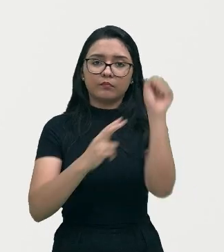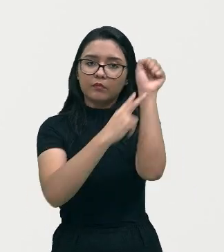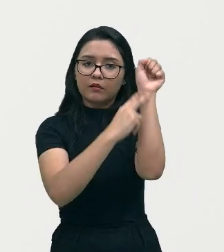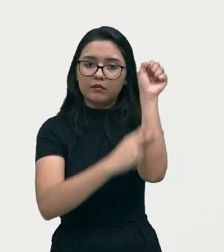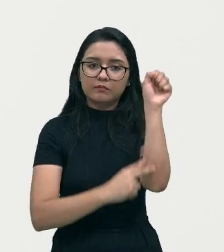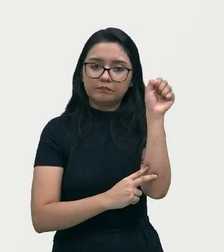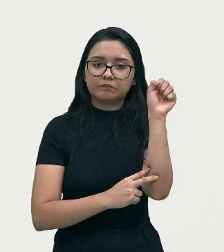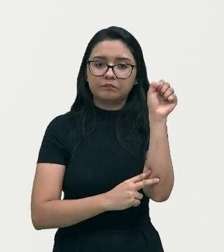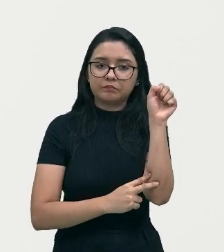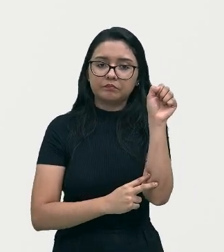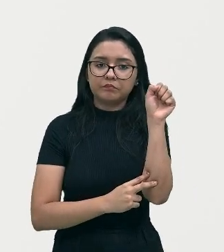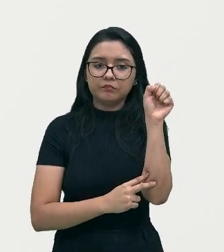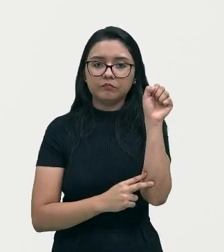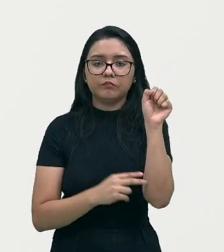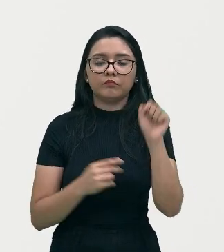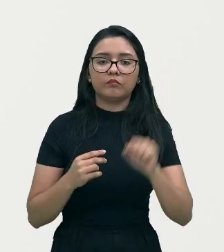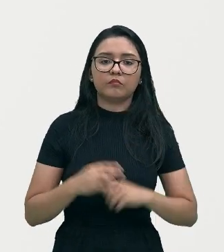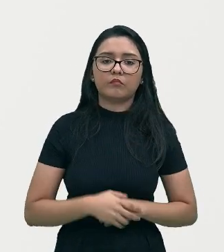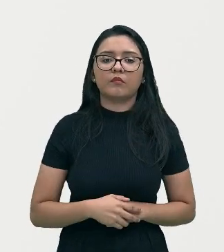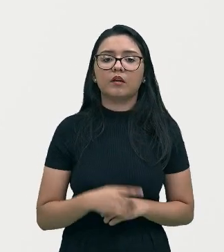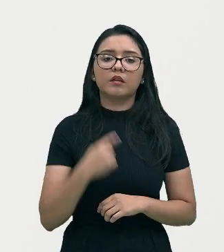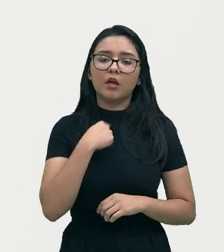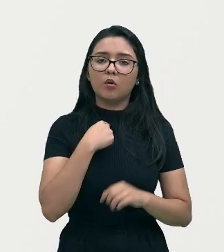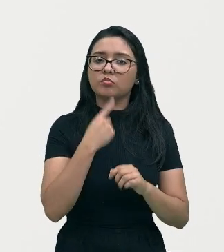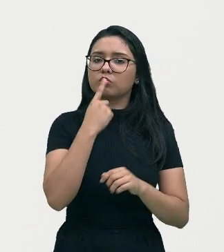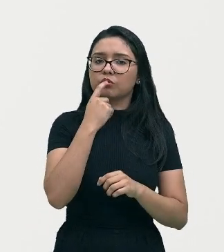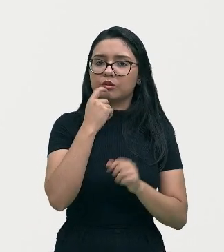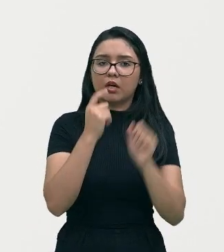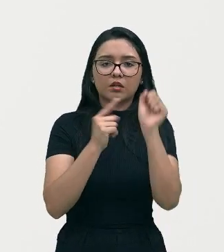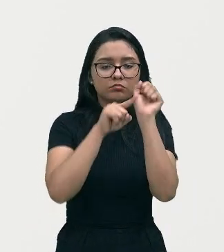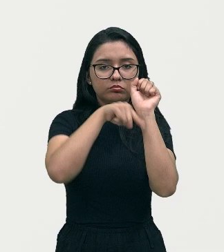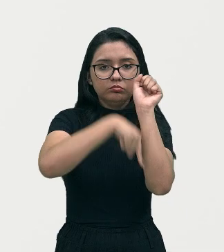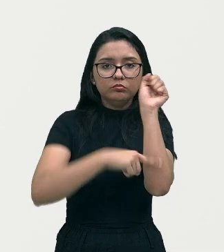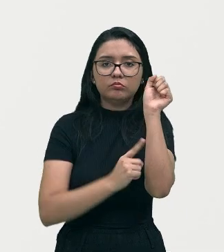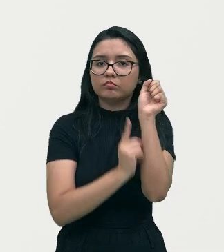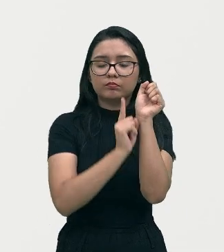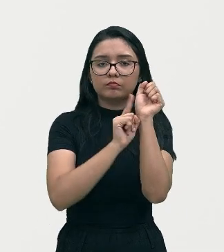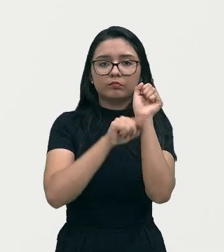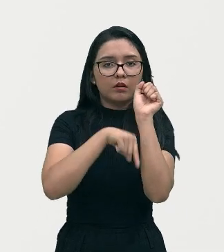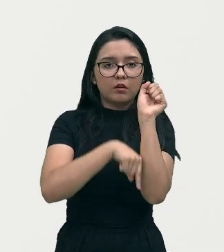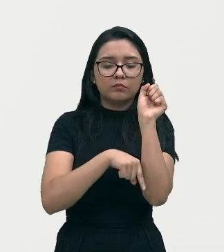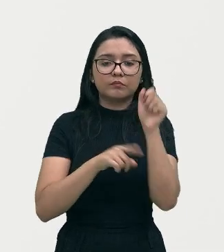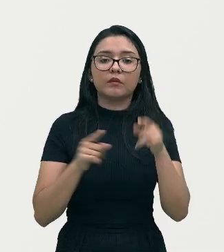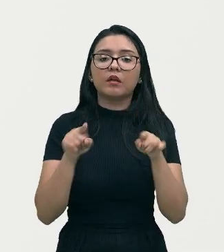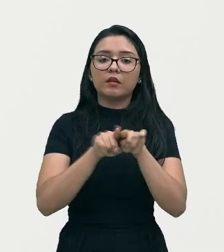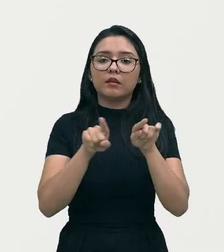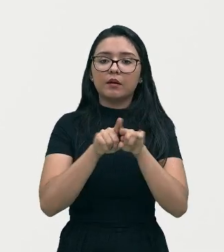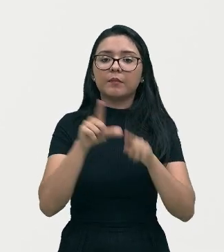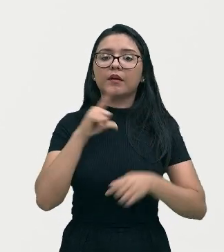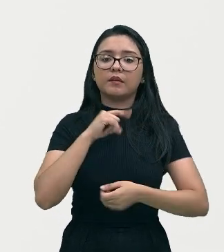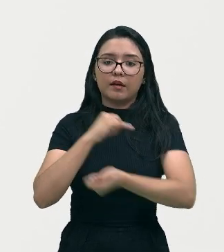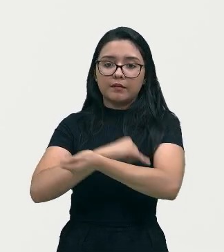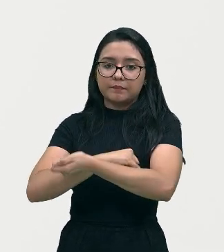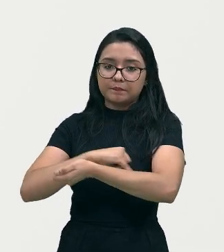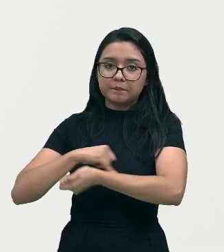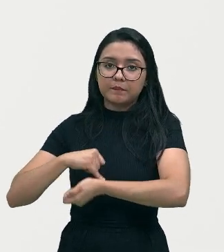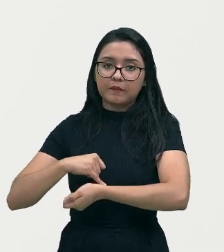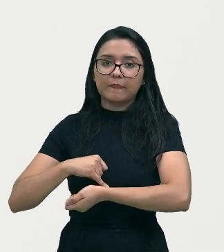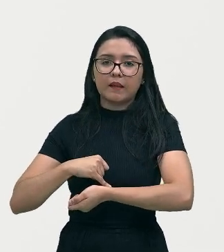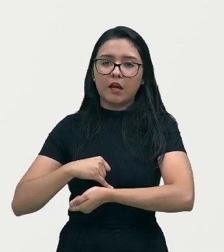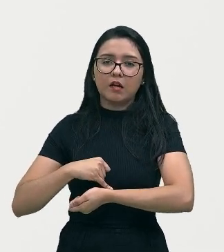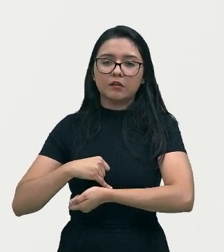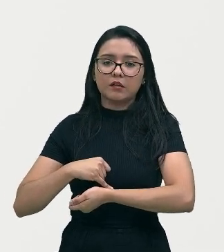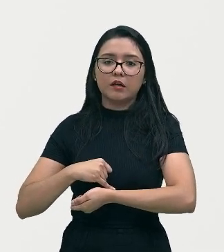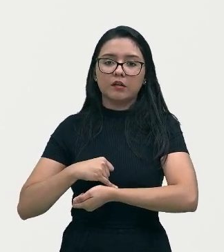o sangue passou por ela, então ela não deixa o sangue retornar também. Temos aqui as artérias, que elas são mais calibrosas,